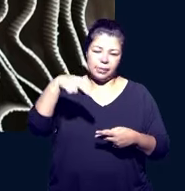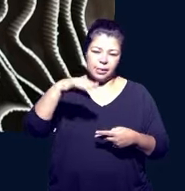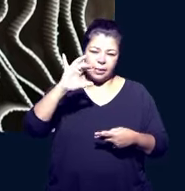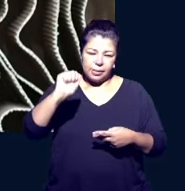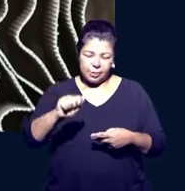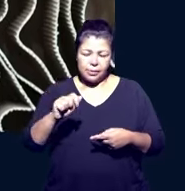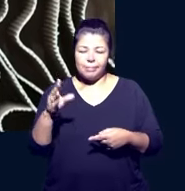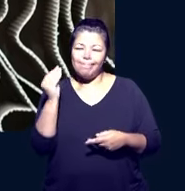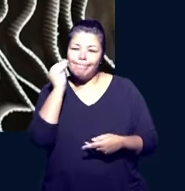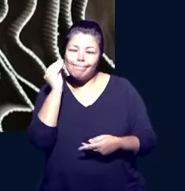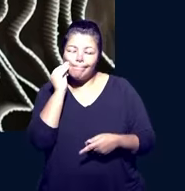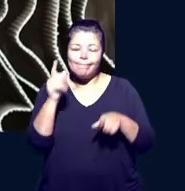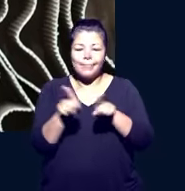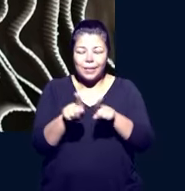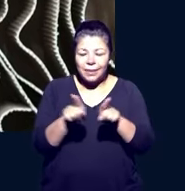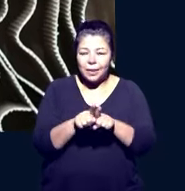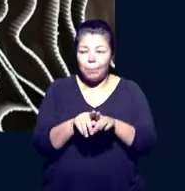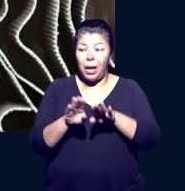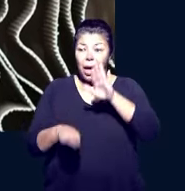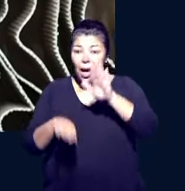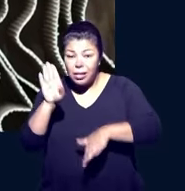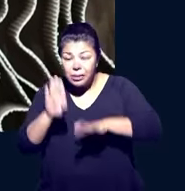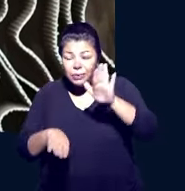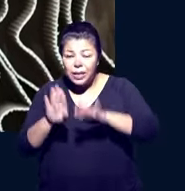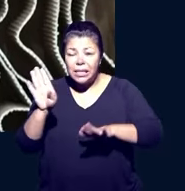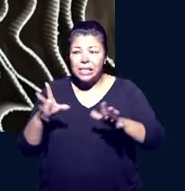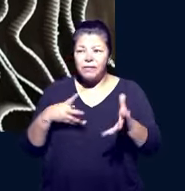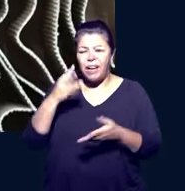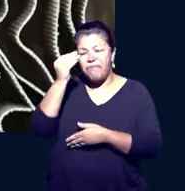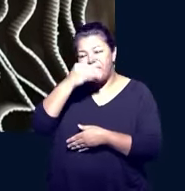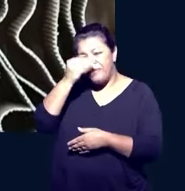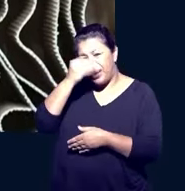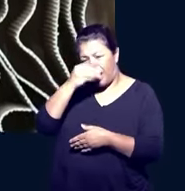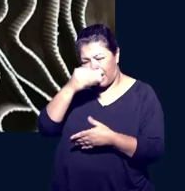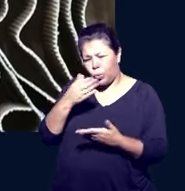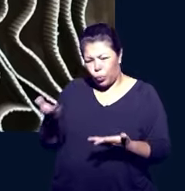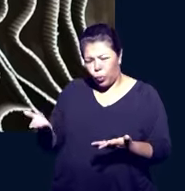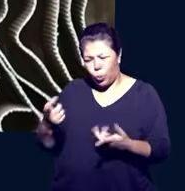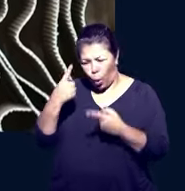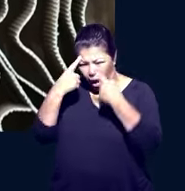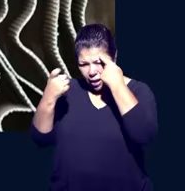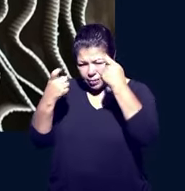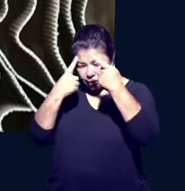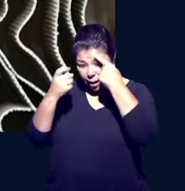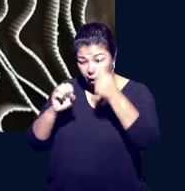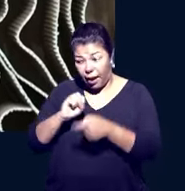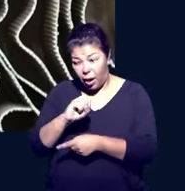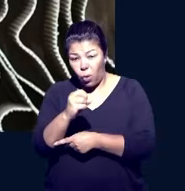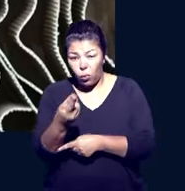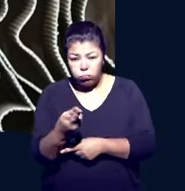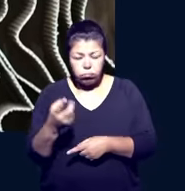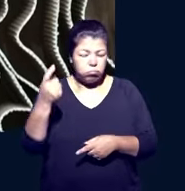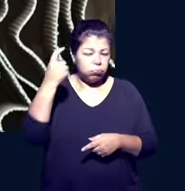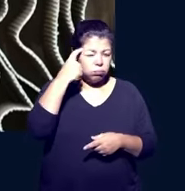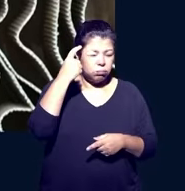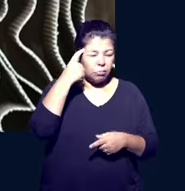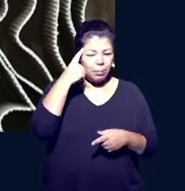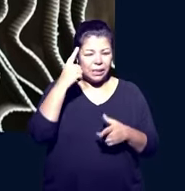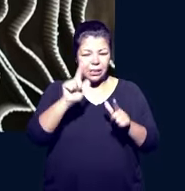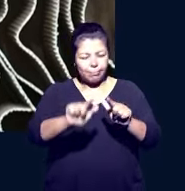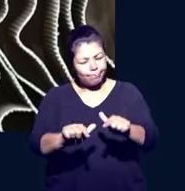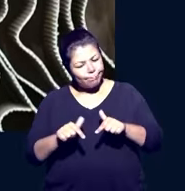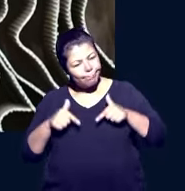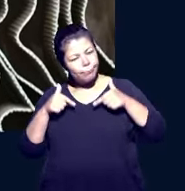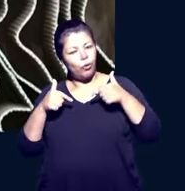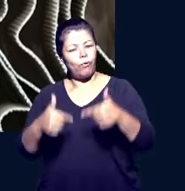fragilizar a reforma tributária ou modificá-la ou criar uma situação eh de confronto